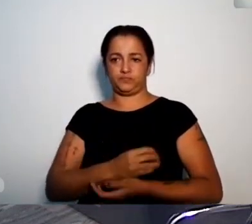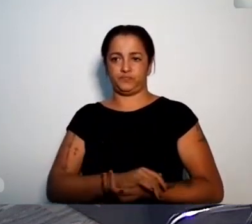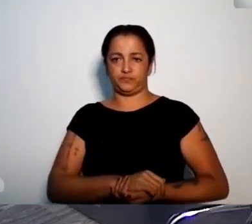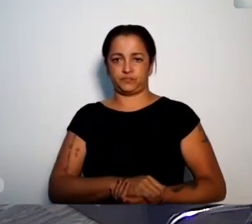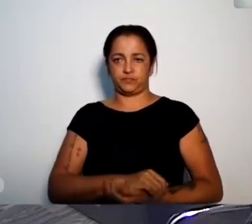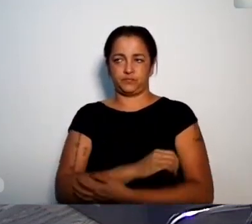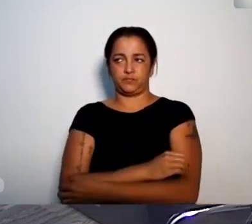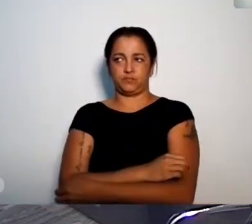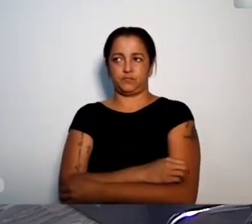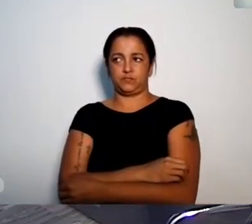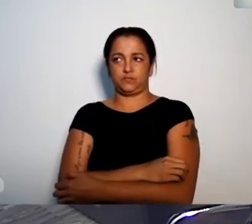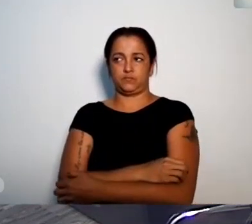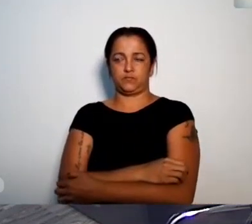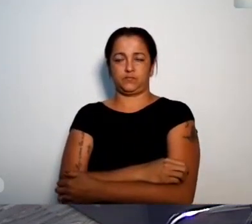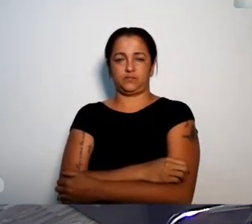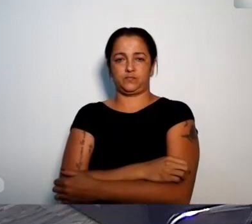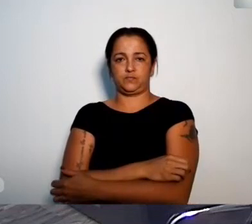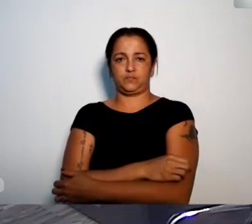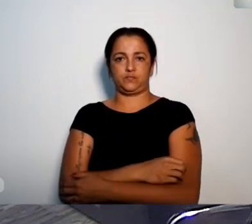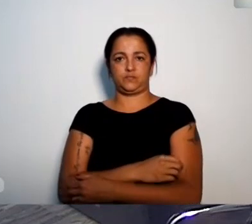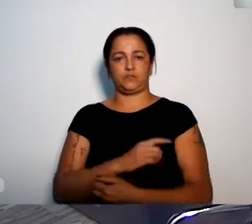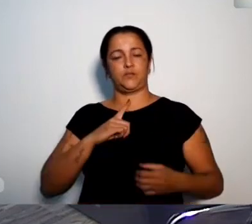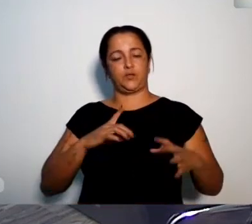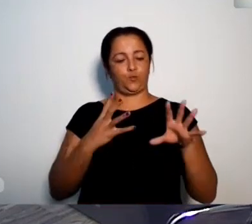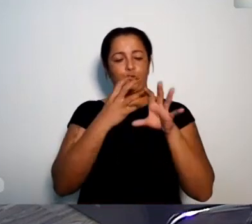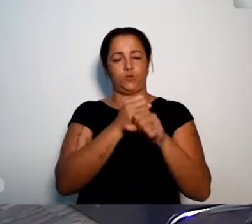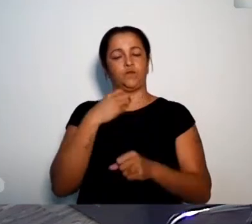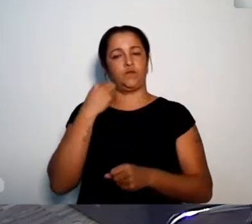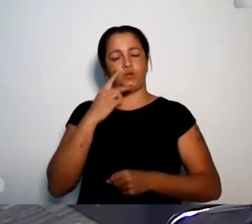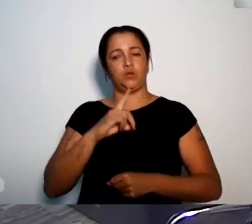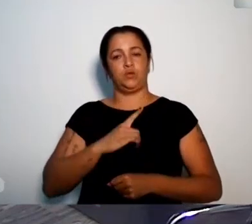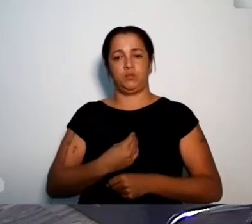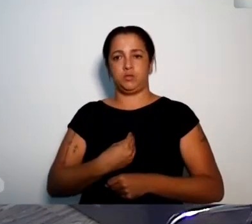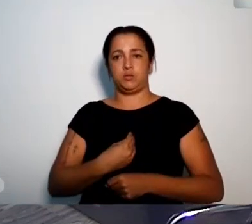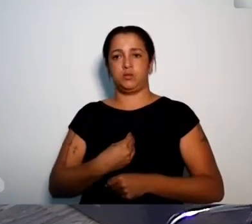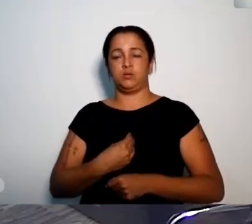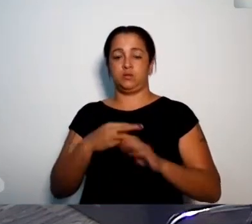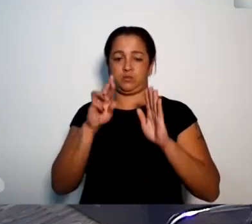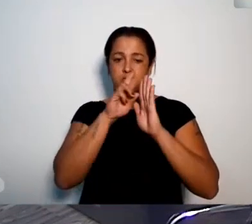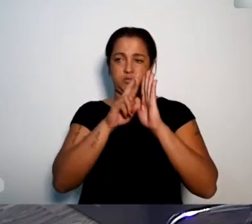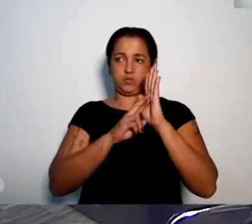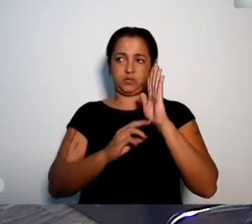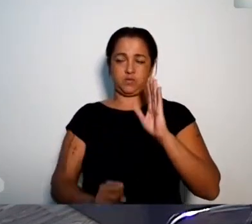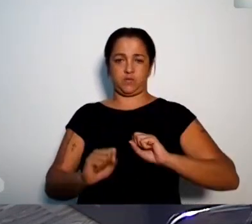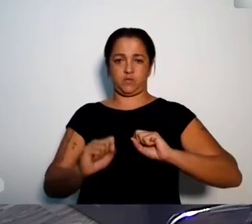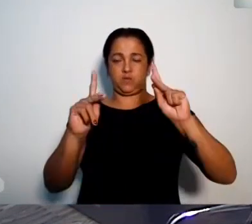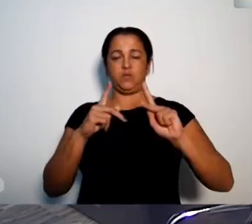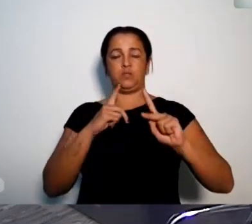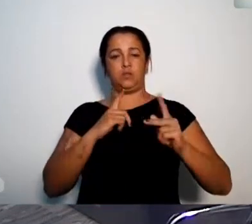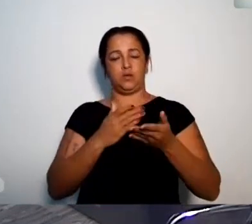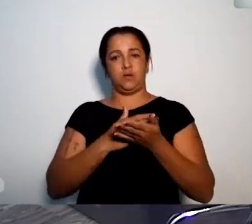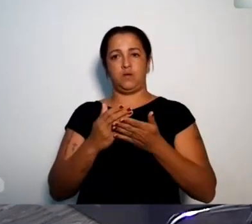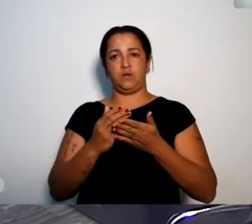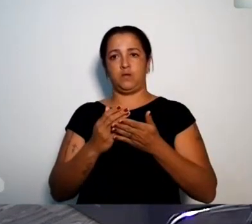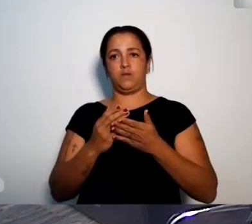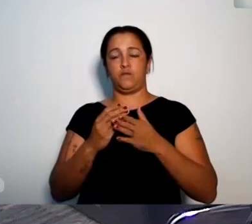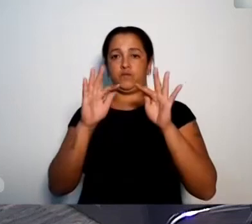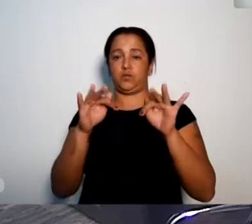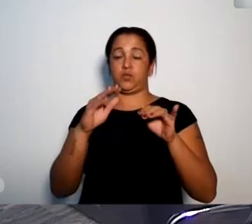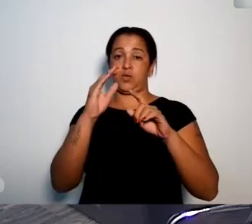a totalidade dos senhores vereadores presentes, havendo o número regimental, está instalada a ordem do dia da sessão